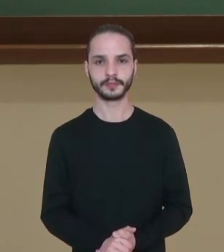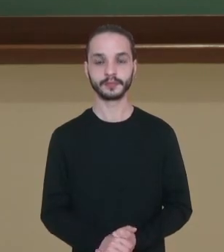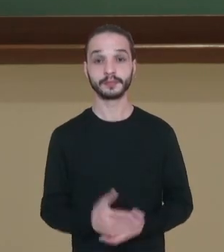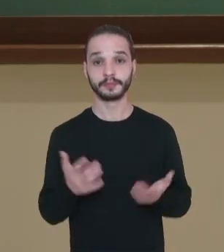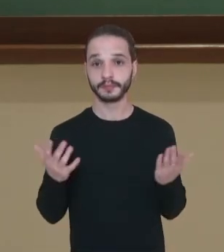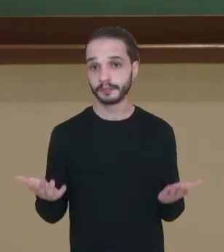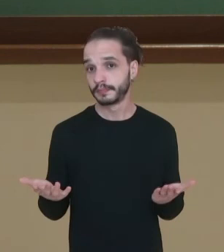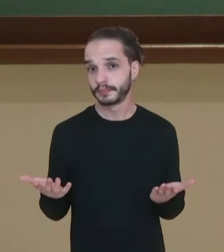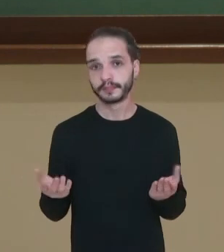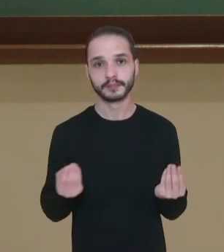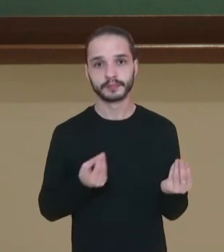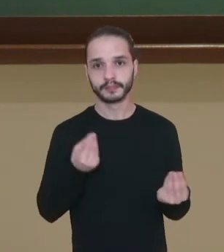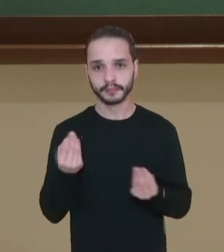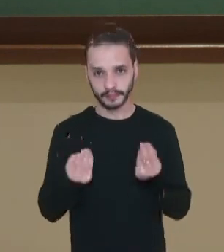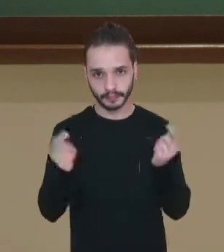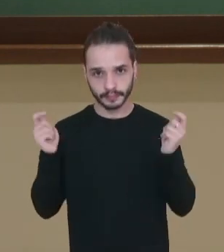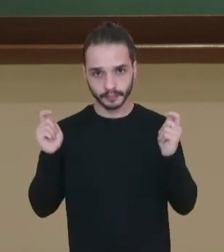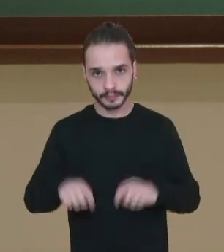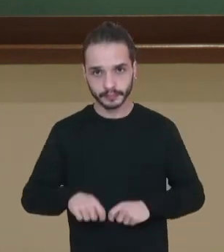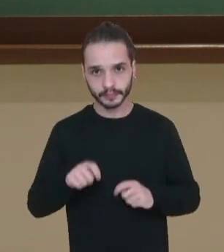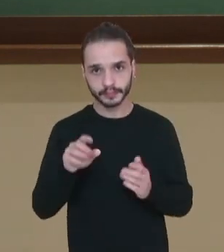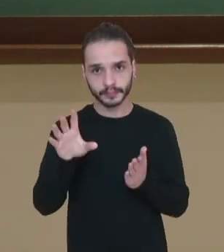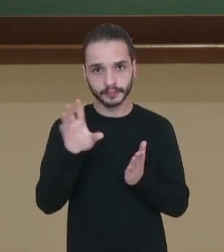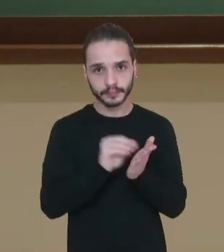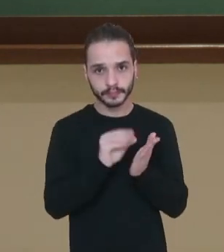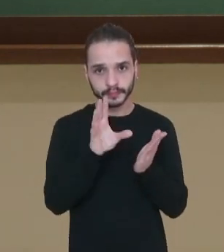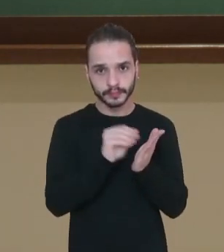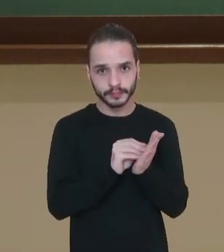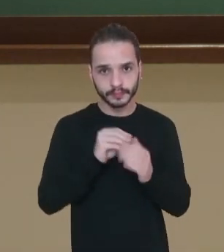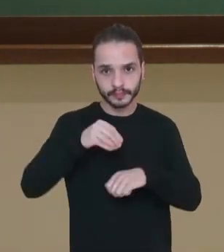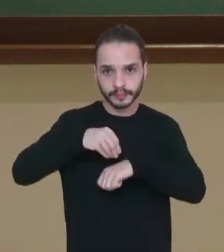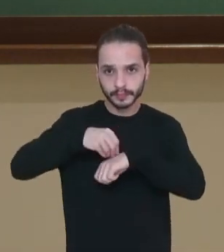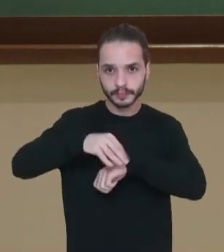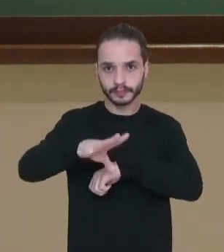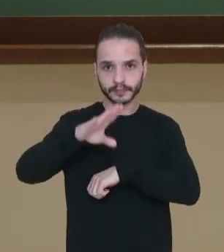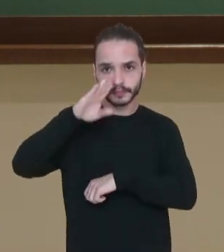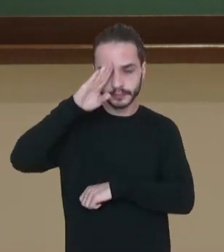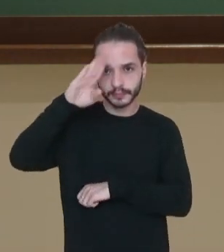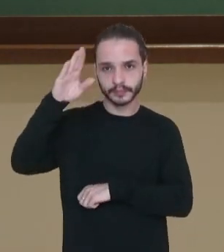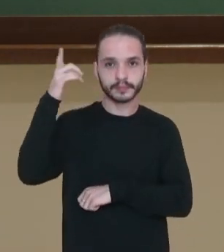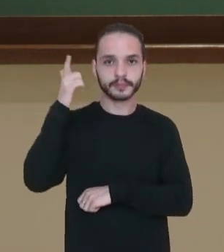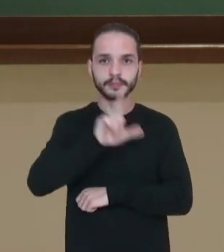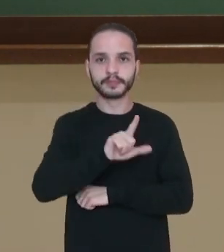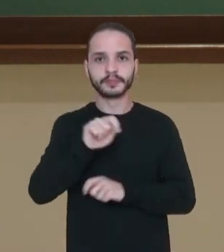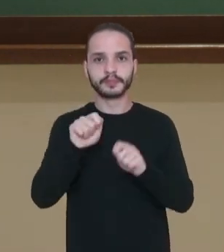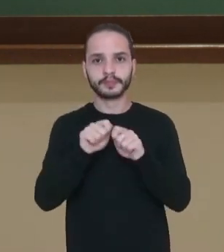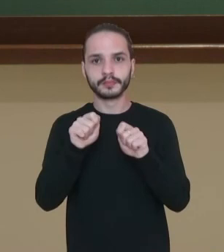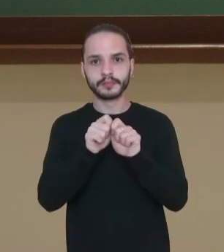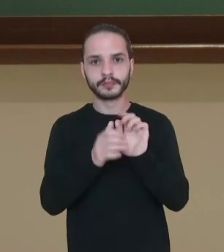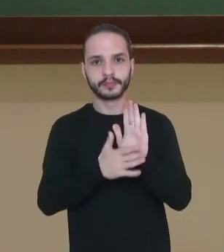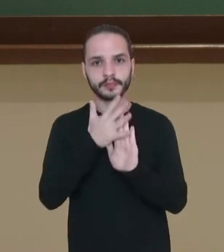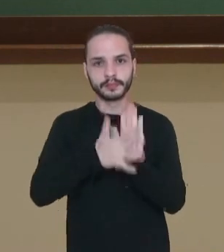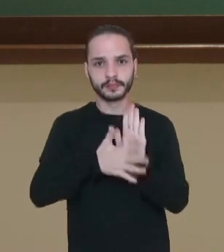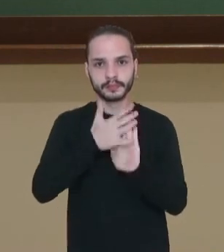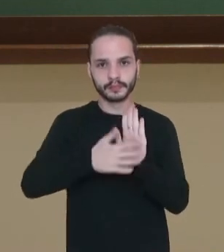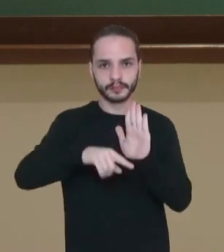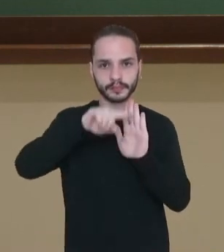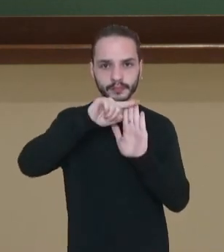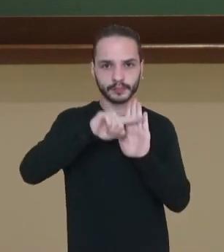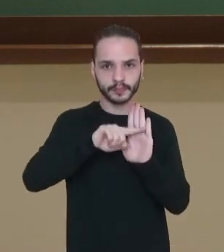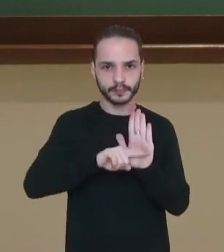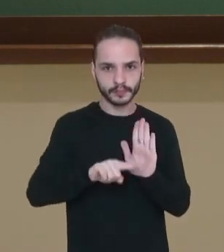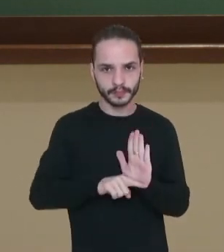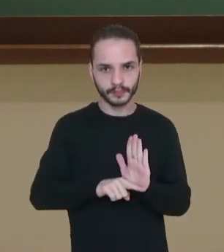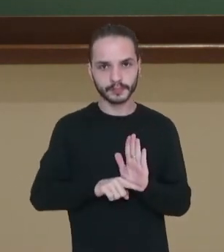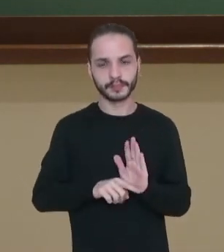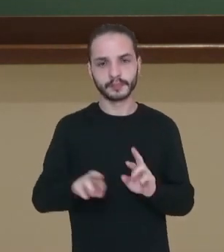Então, pessoal, foi possível anotar as principais dicas aí para que vocês possam fazer a produção do roteiro de um júri simulado? Espero